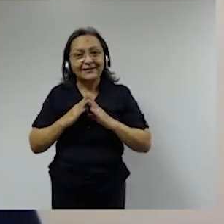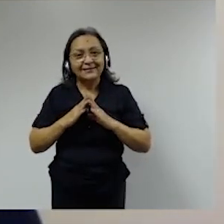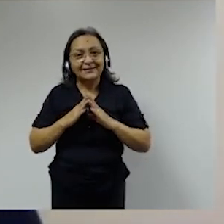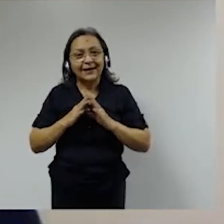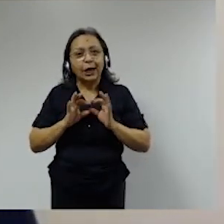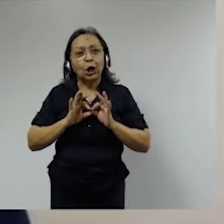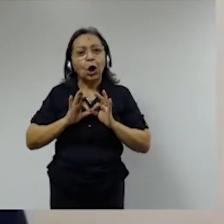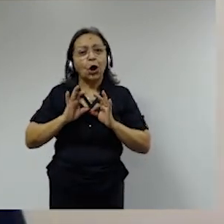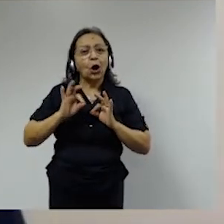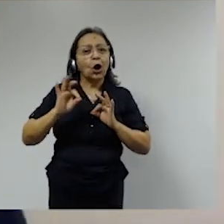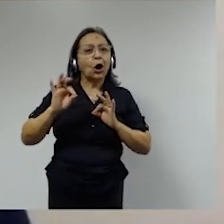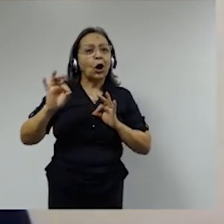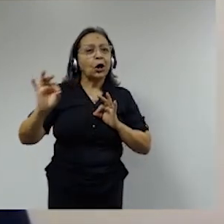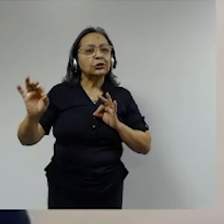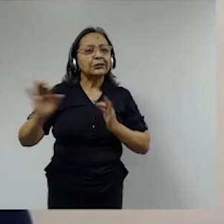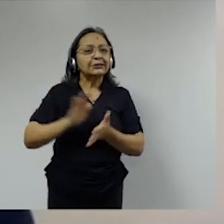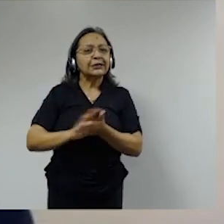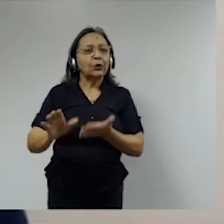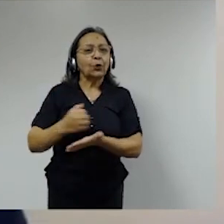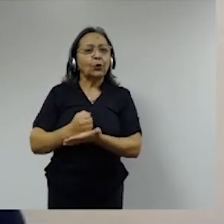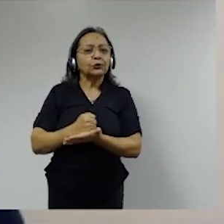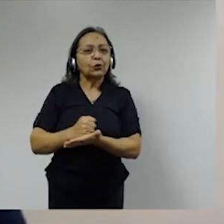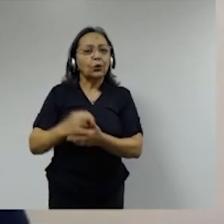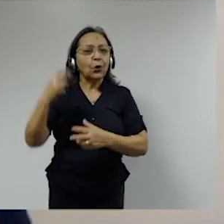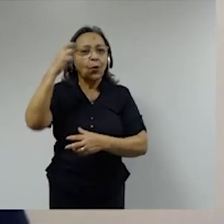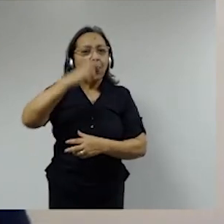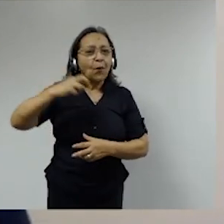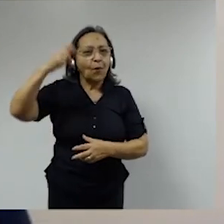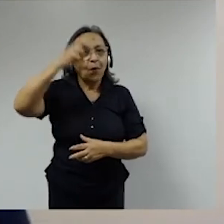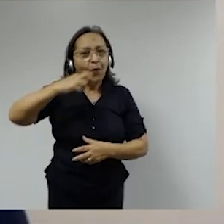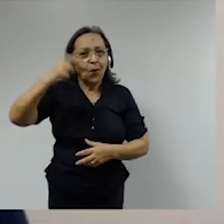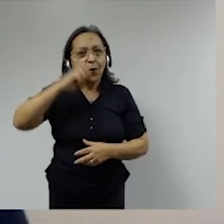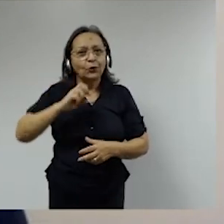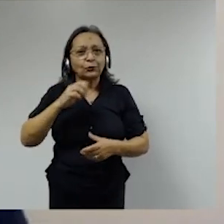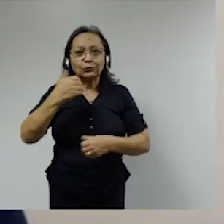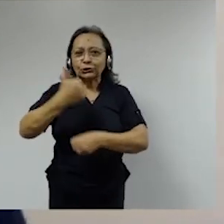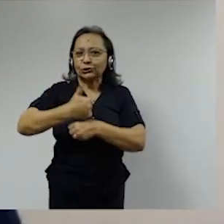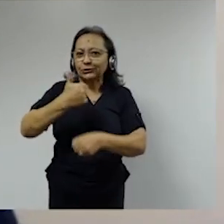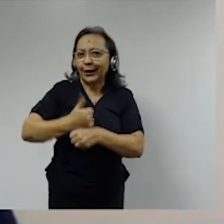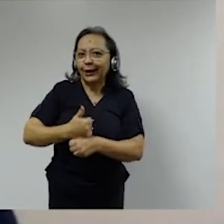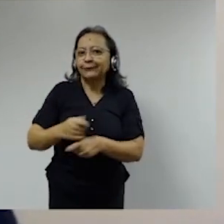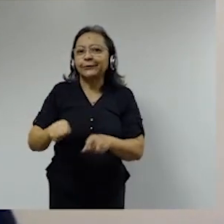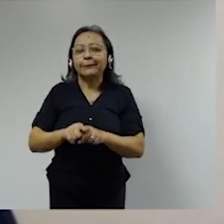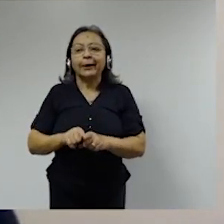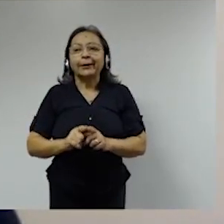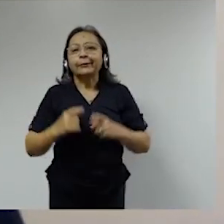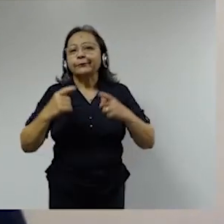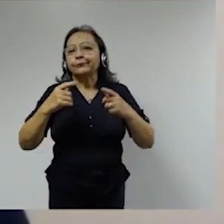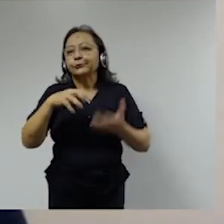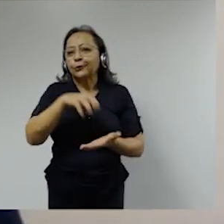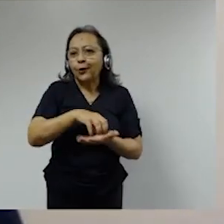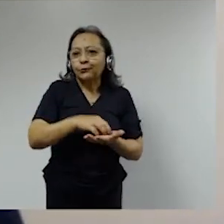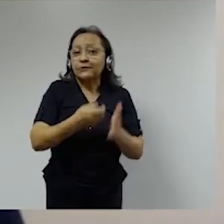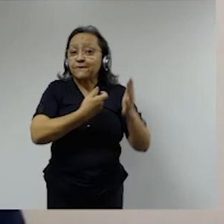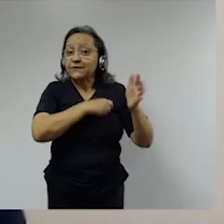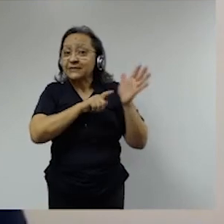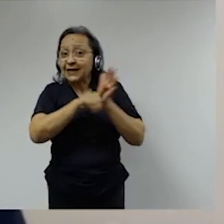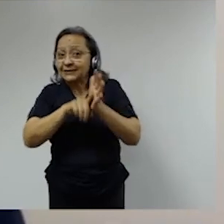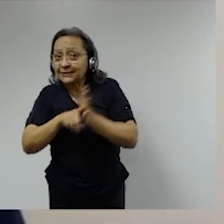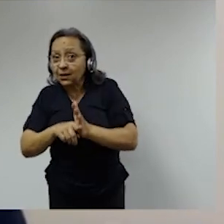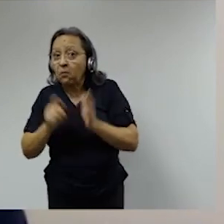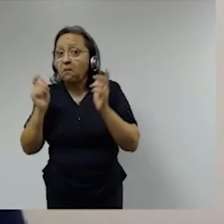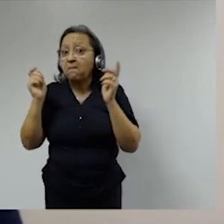do controle ou da fiscalização primeira do empregador, bem como dos órgãos de fiscalização ordinários, podem